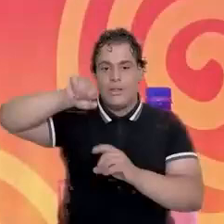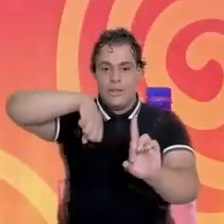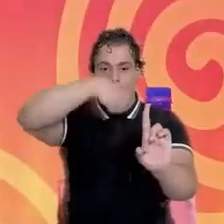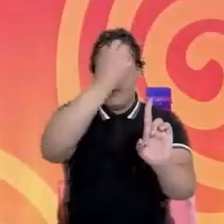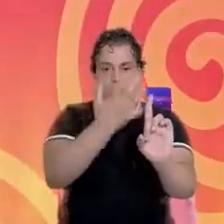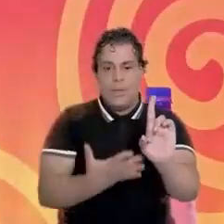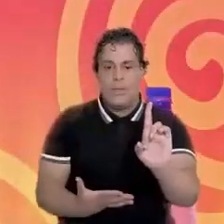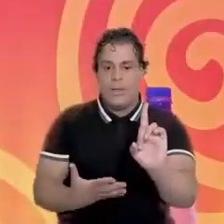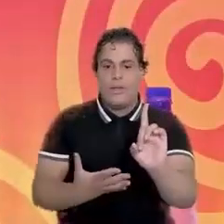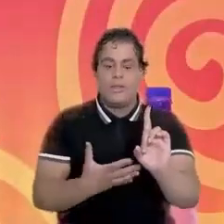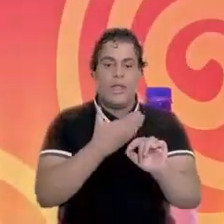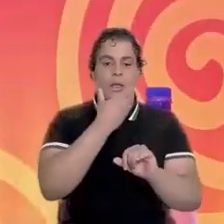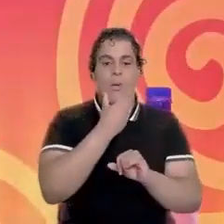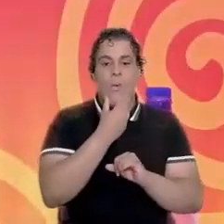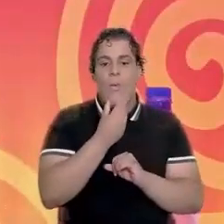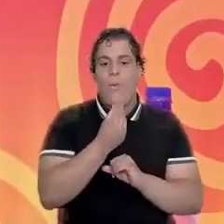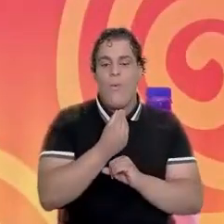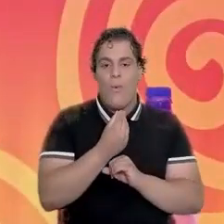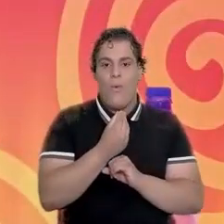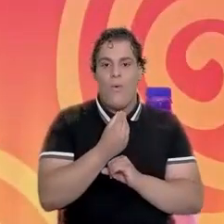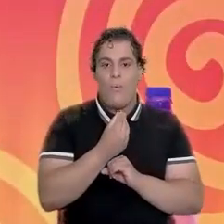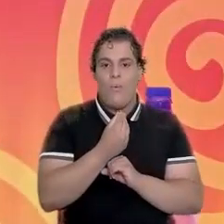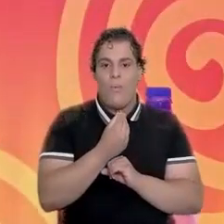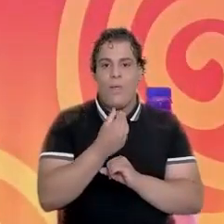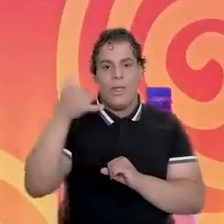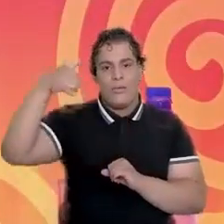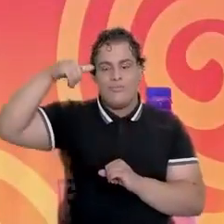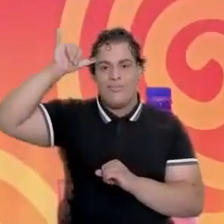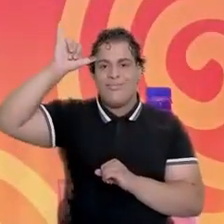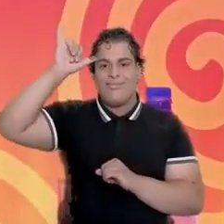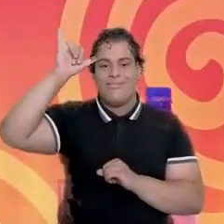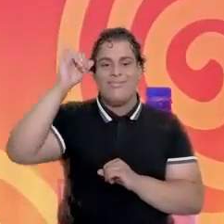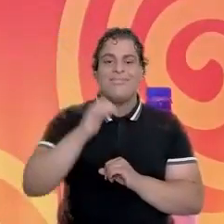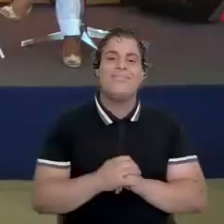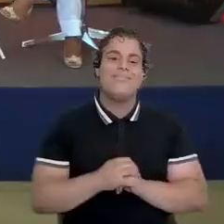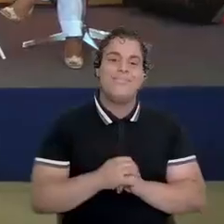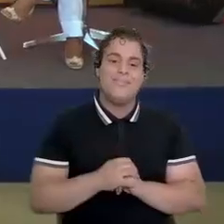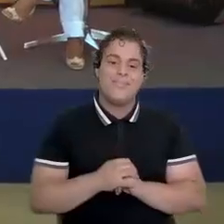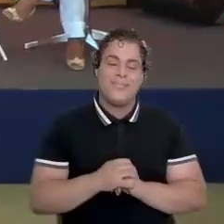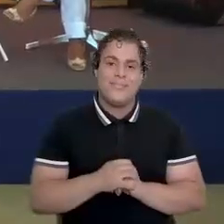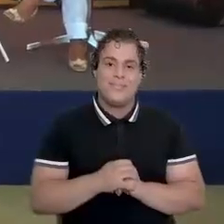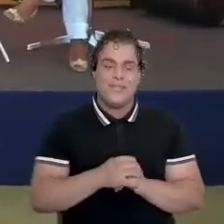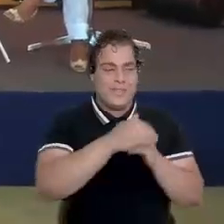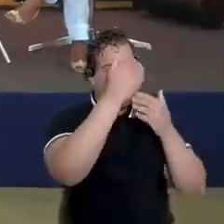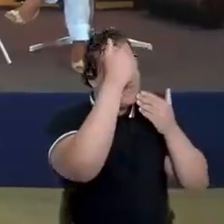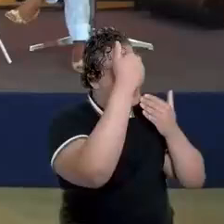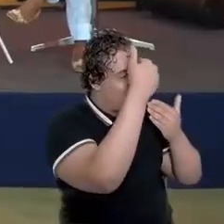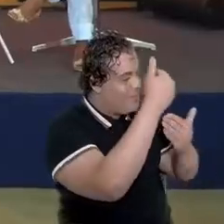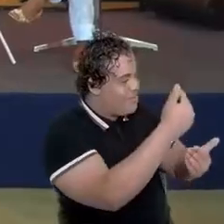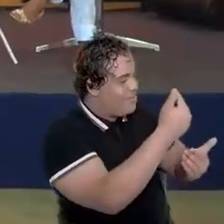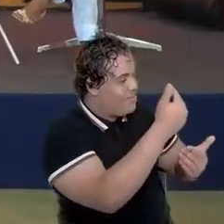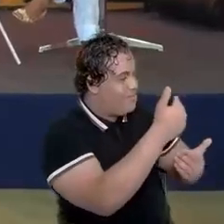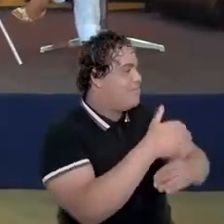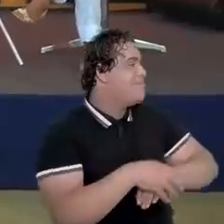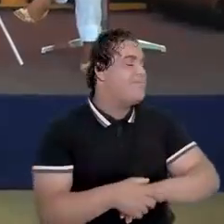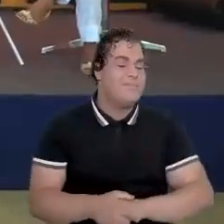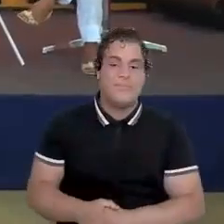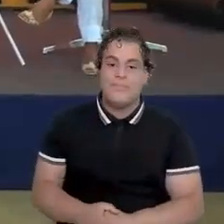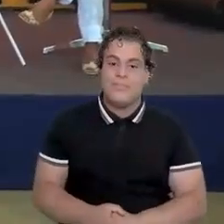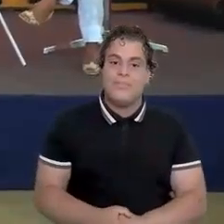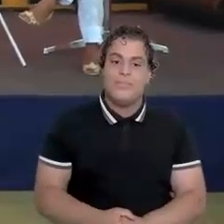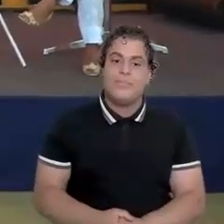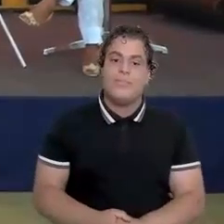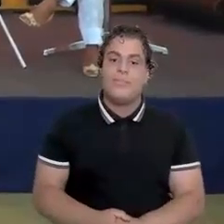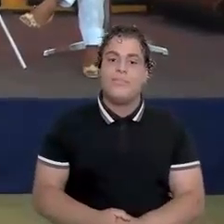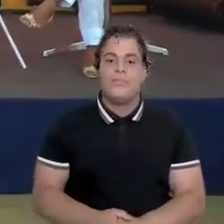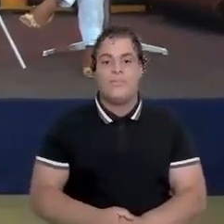ao homem do campo. Sônia, sua autodescrição. Muito obrigada, Iris. Da pessoa